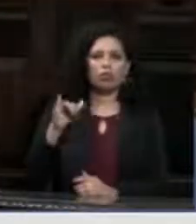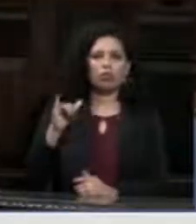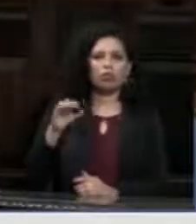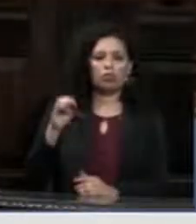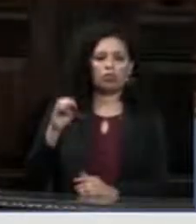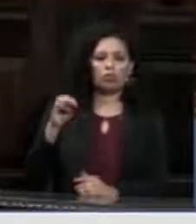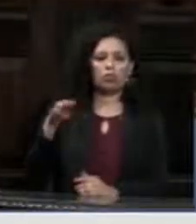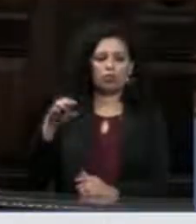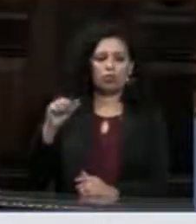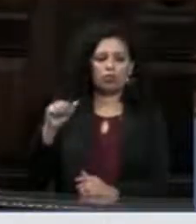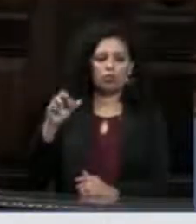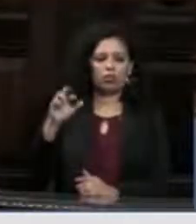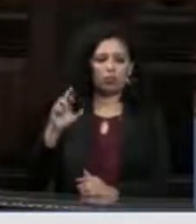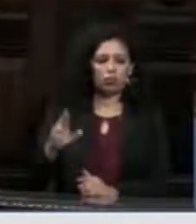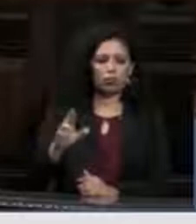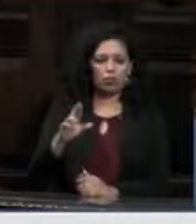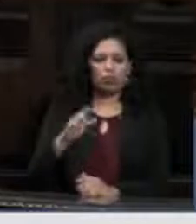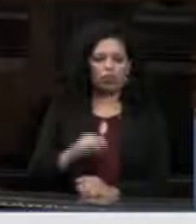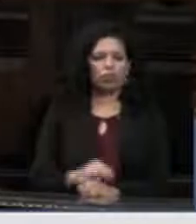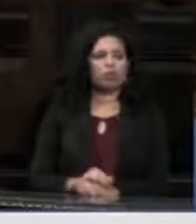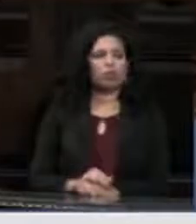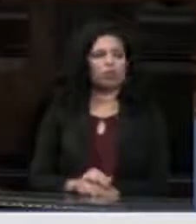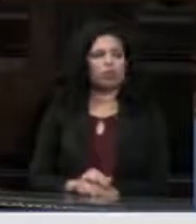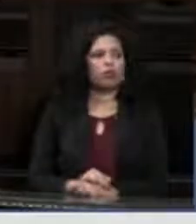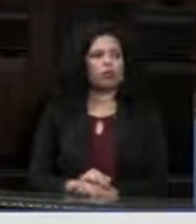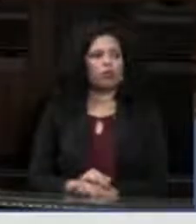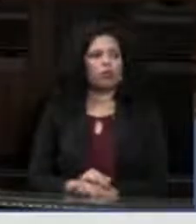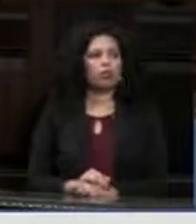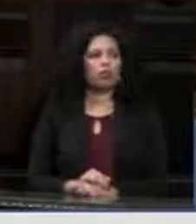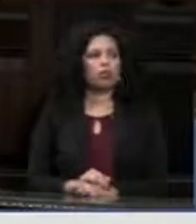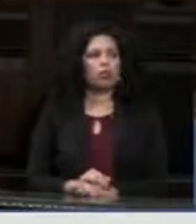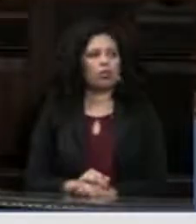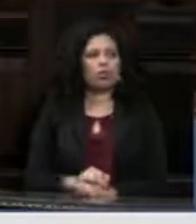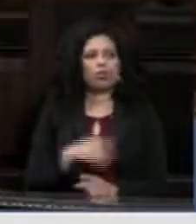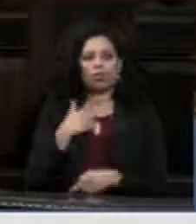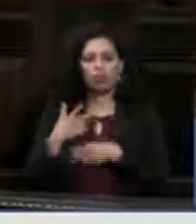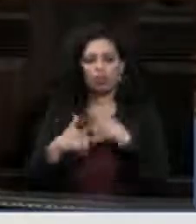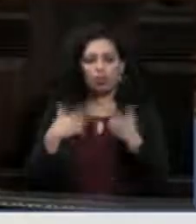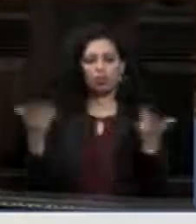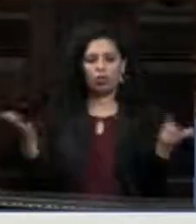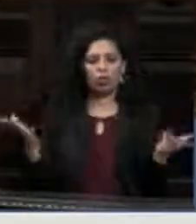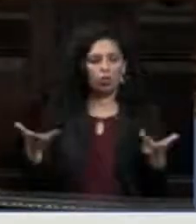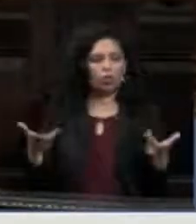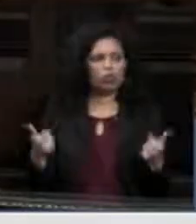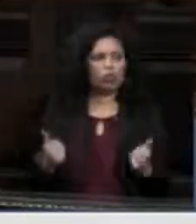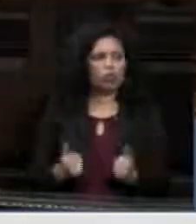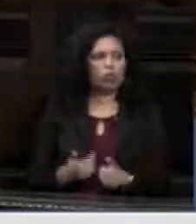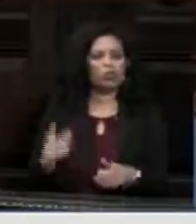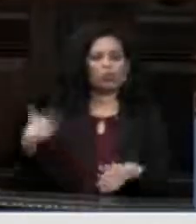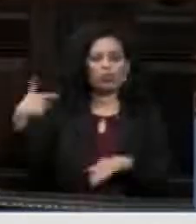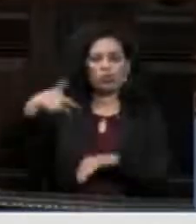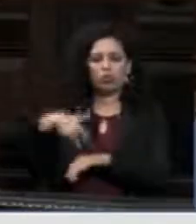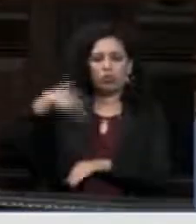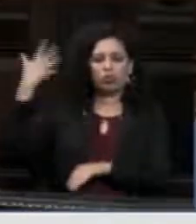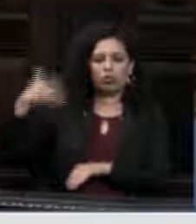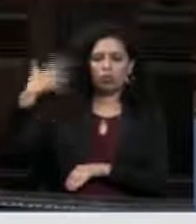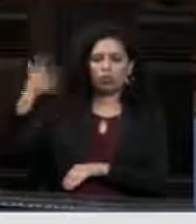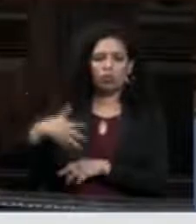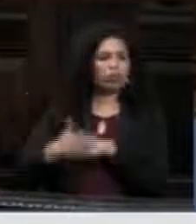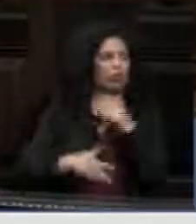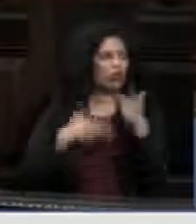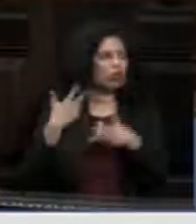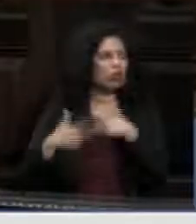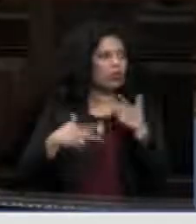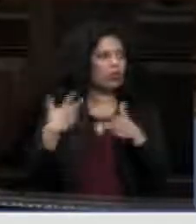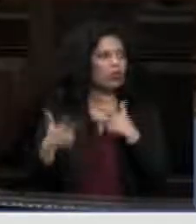Comissão Parlamentar de Inquérito concluídos hoje. Mas eu venho à tribuna, senhor presidente,